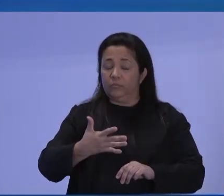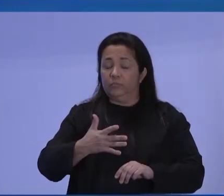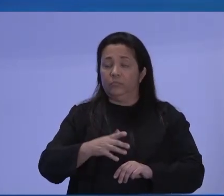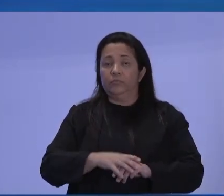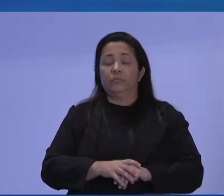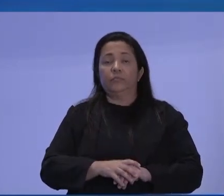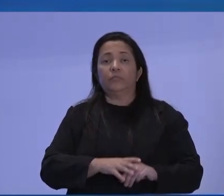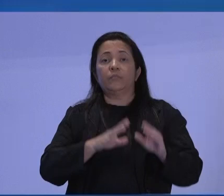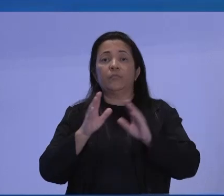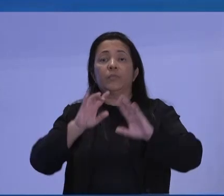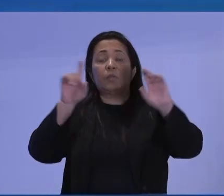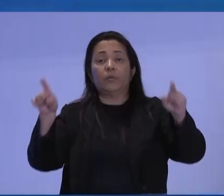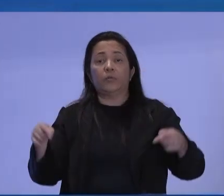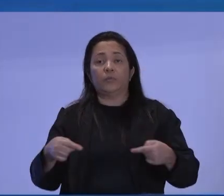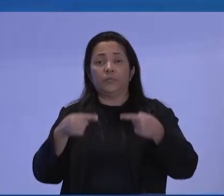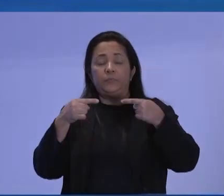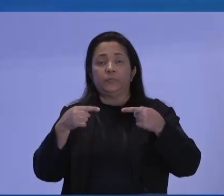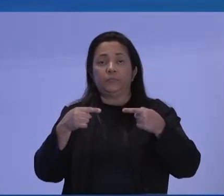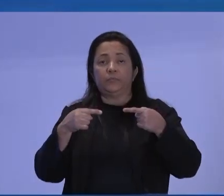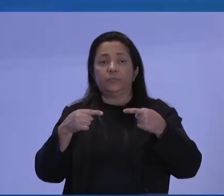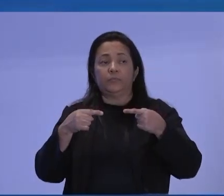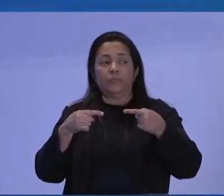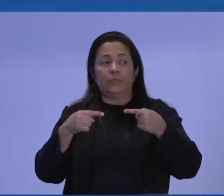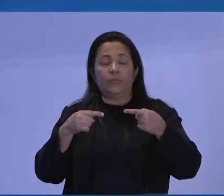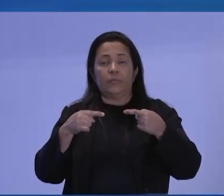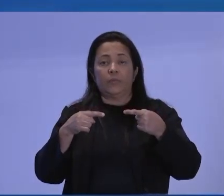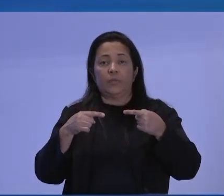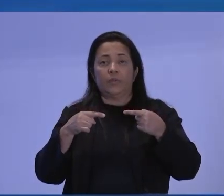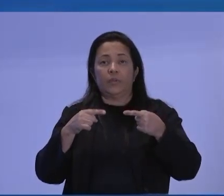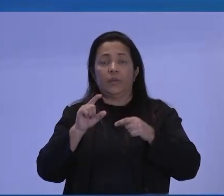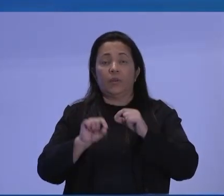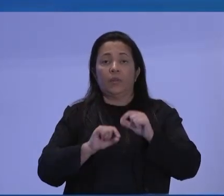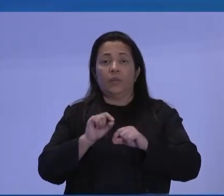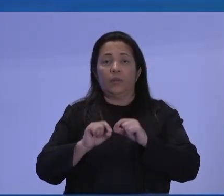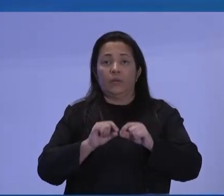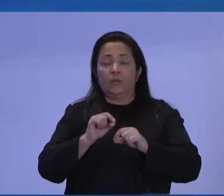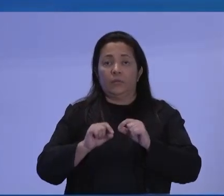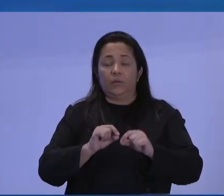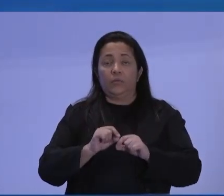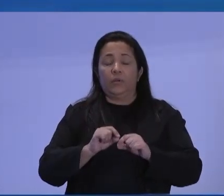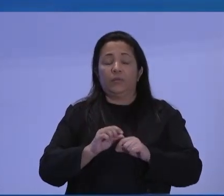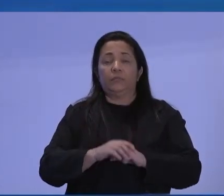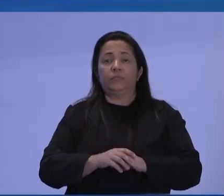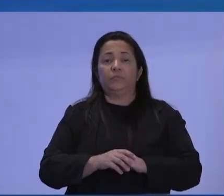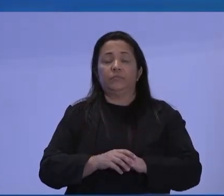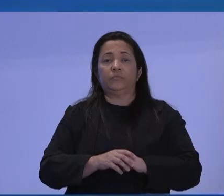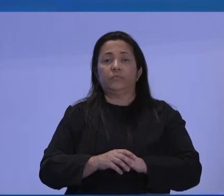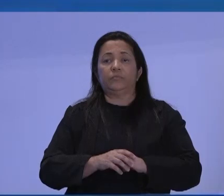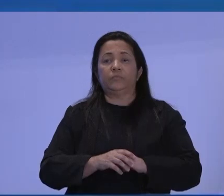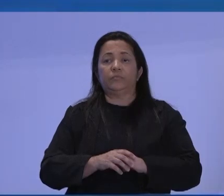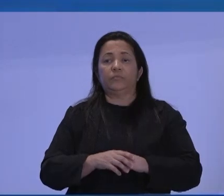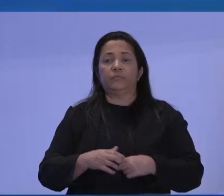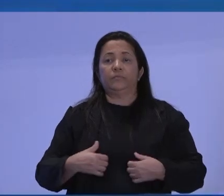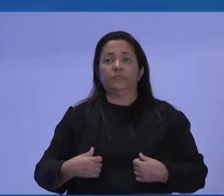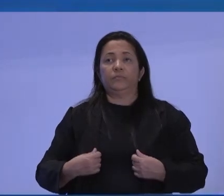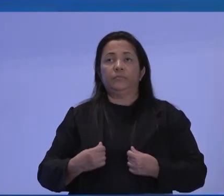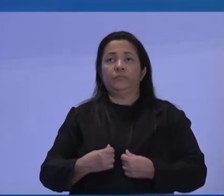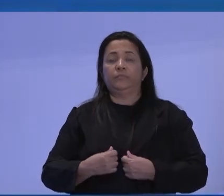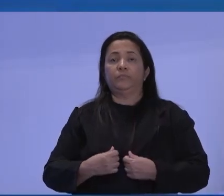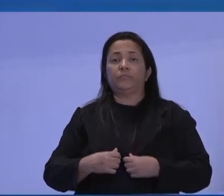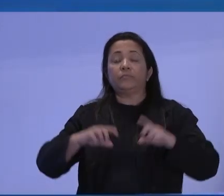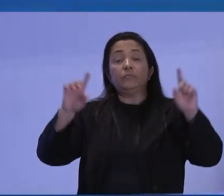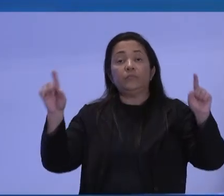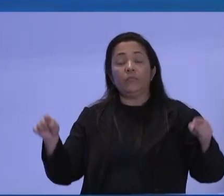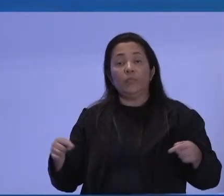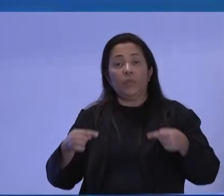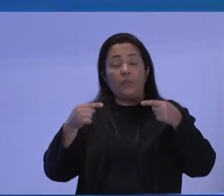E o grande desafio também que a gente tem, gente, é manejar uma doença que, como já foi dito aqui, ela depende muito das